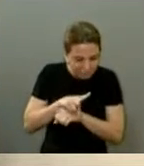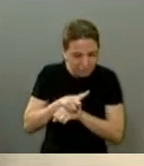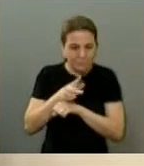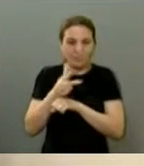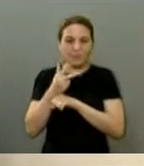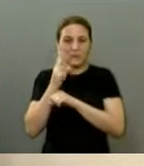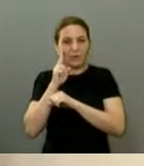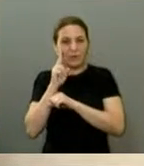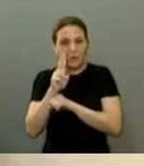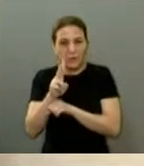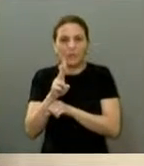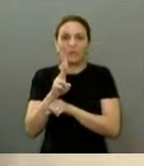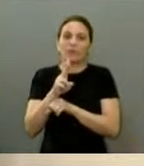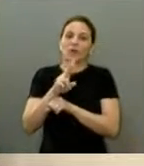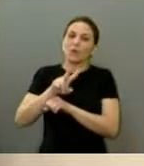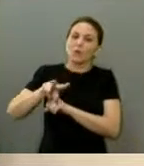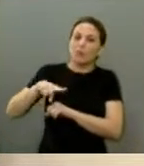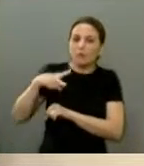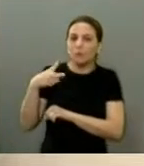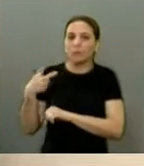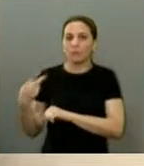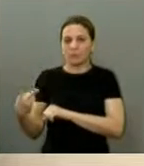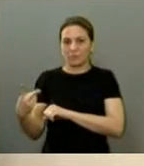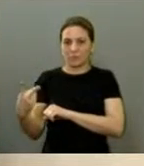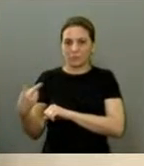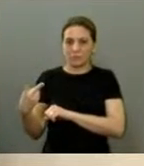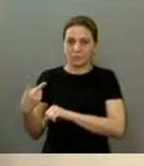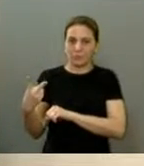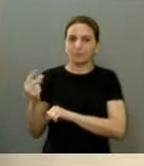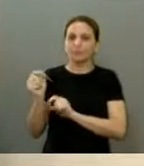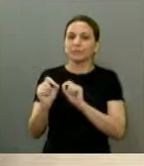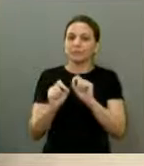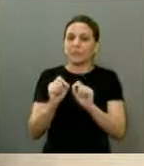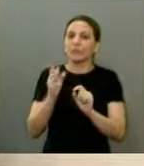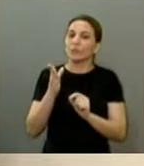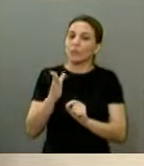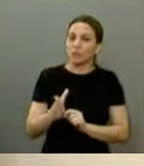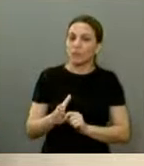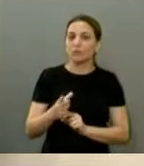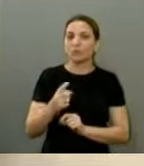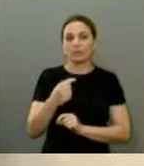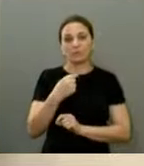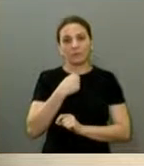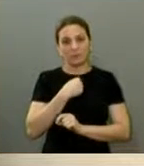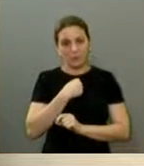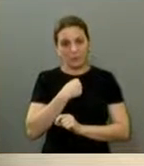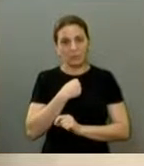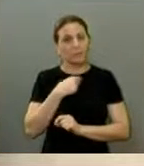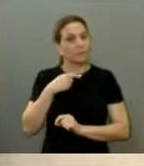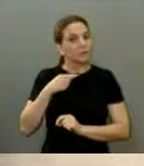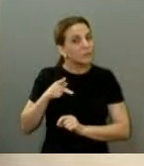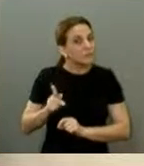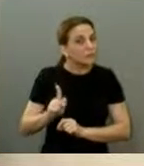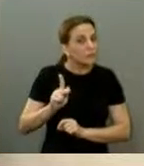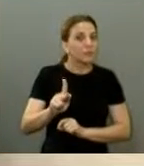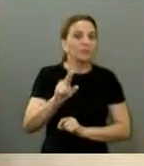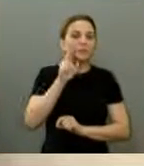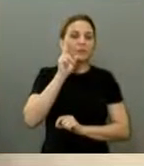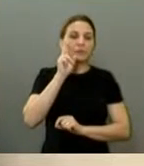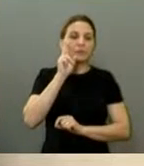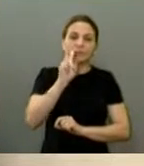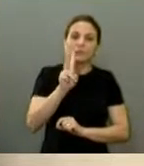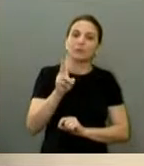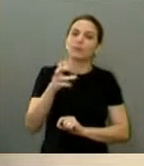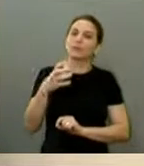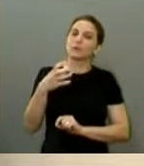lado, né? Sempre escutar o contraditório, tá? Então hoje aqui eu vou, sempre que eu ver